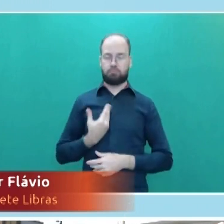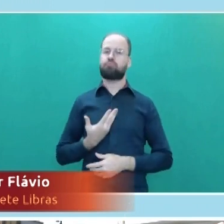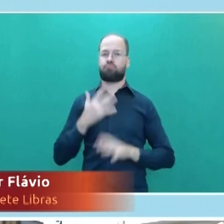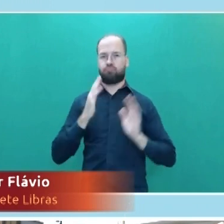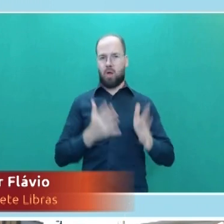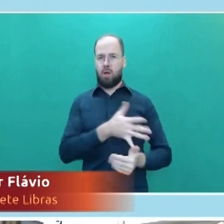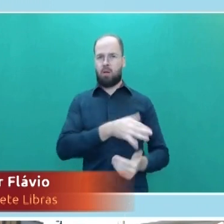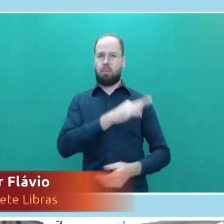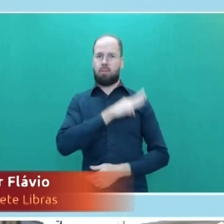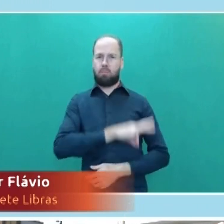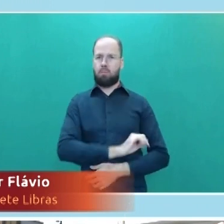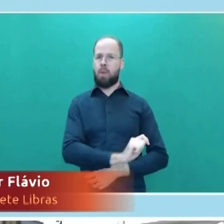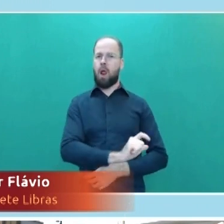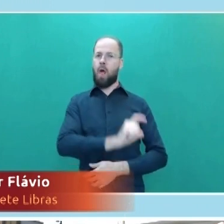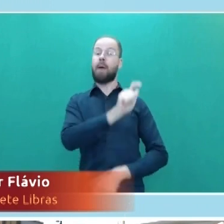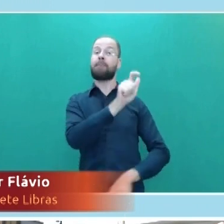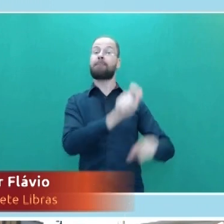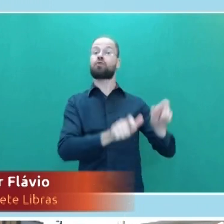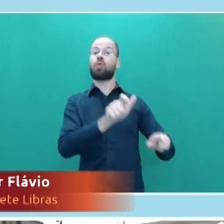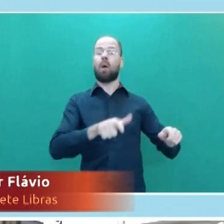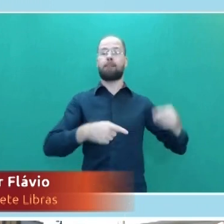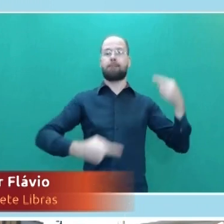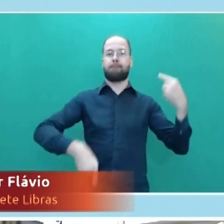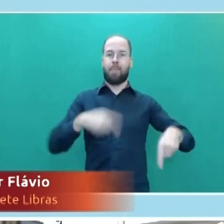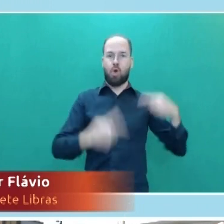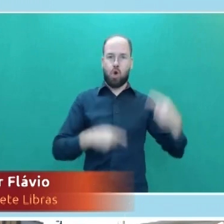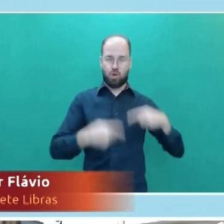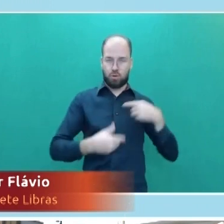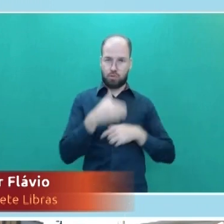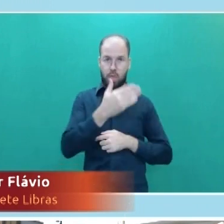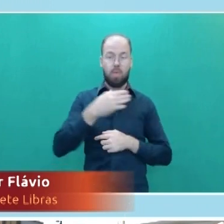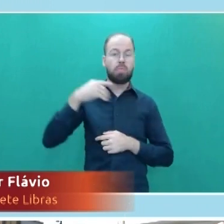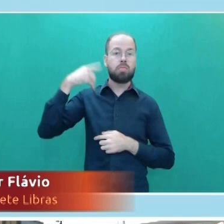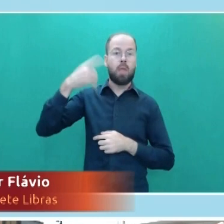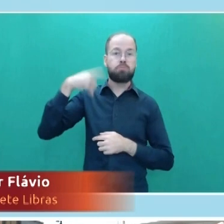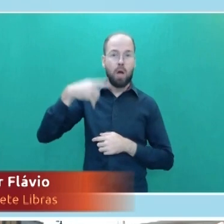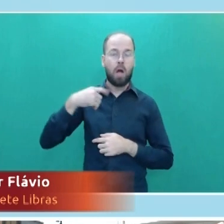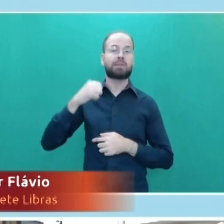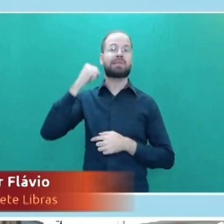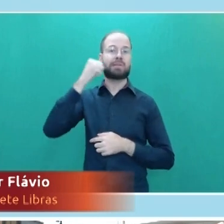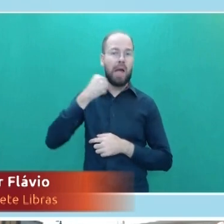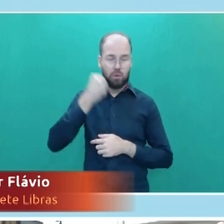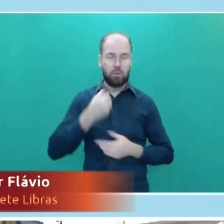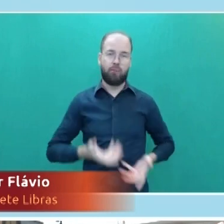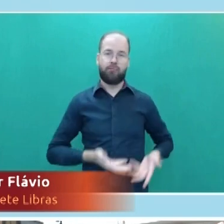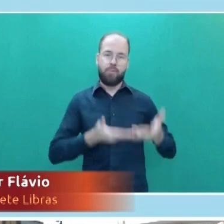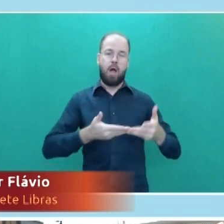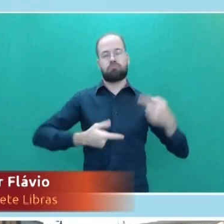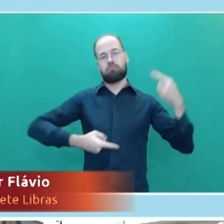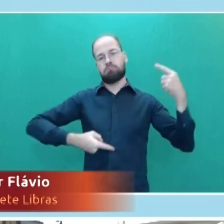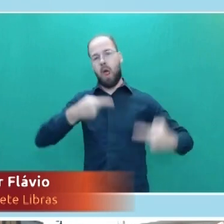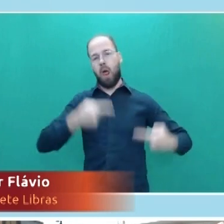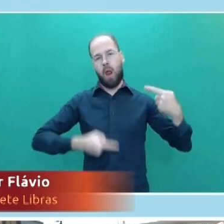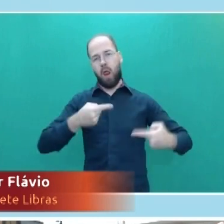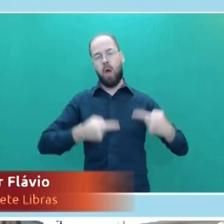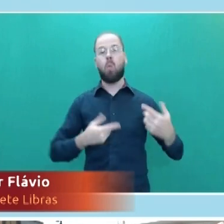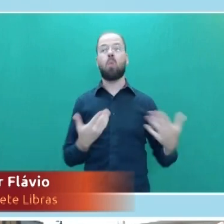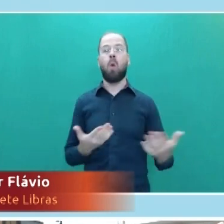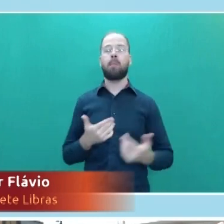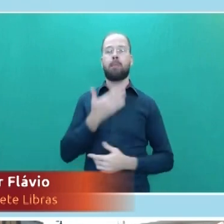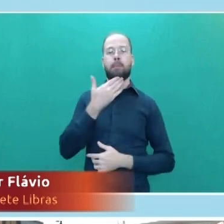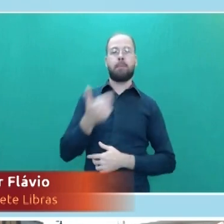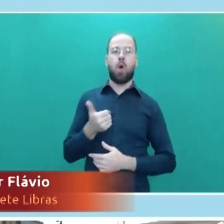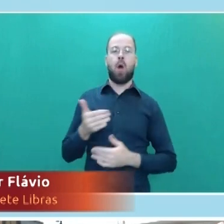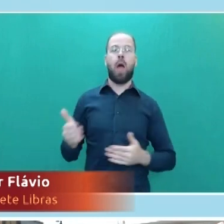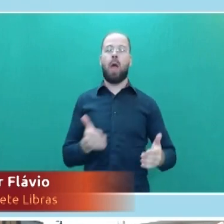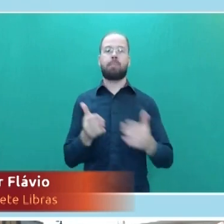para identificar quais são os melhores caminhos para esses trabalhadores de aplicativos. Tá certo? Mas esse é